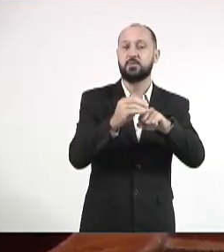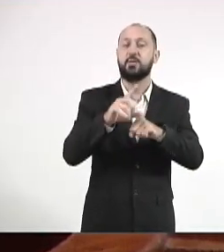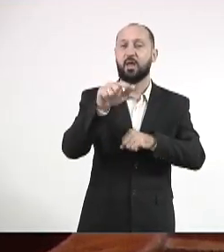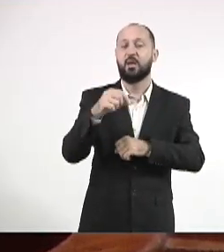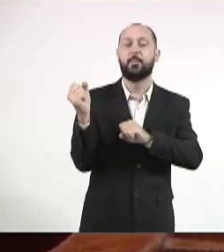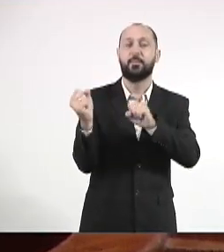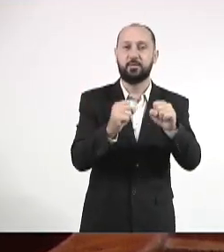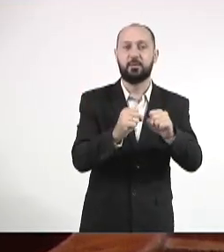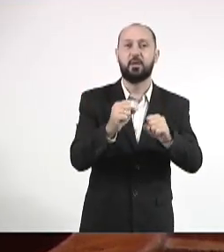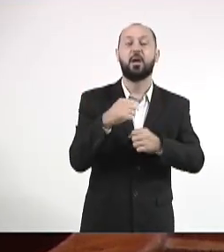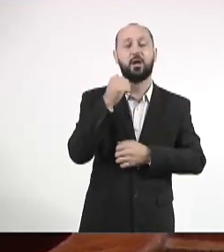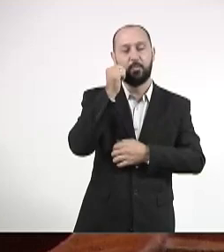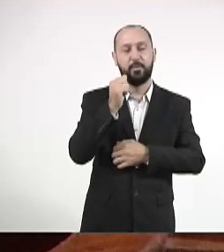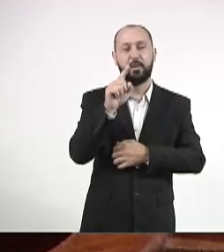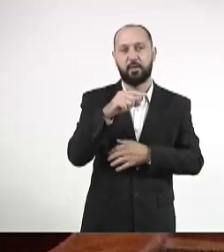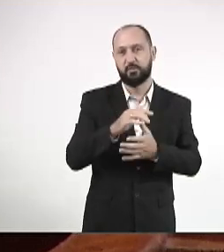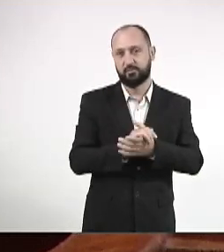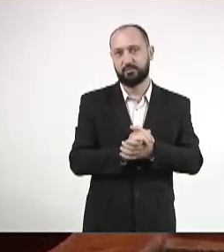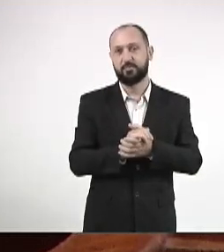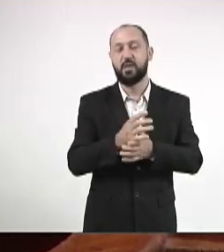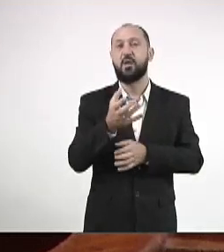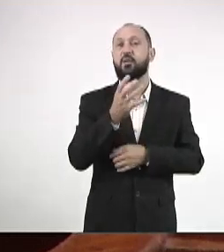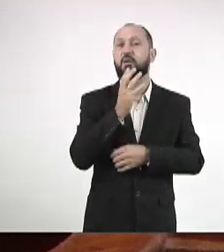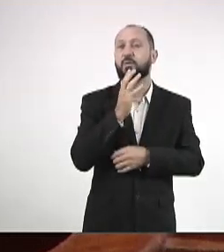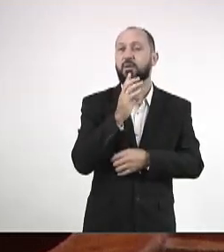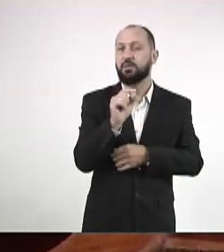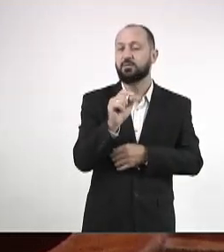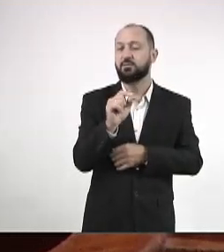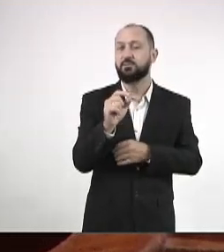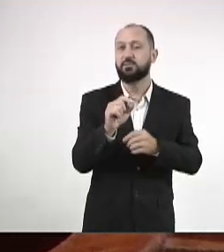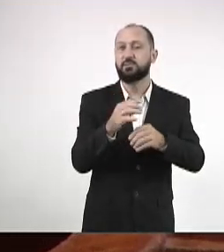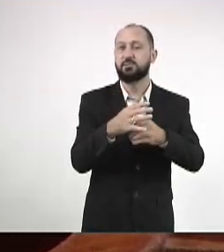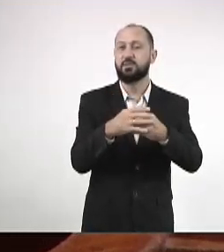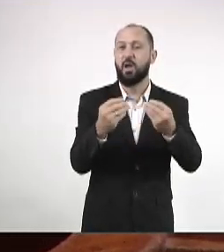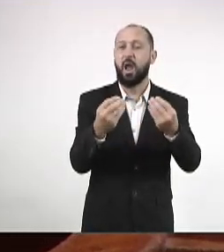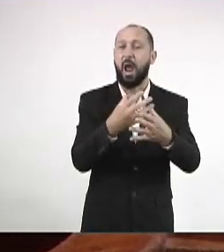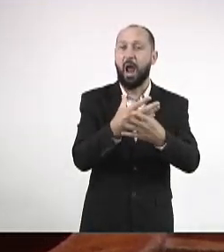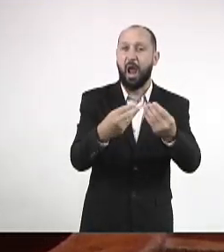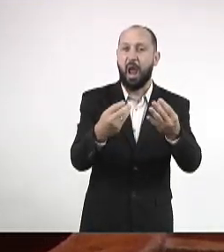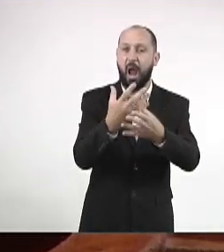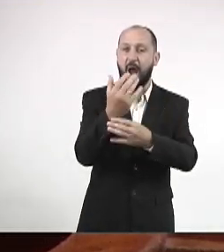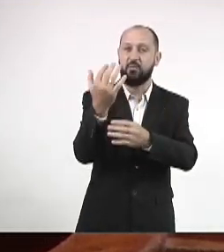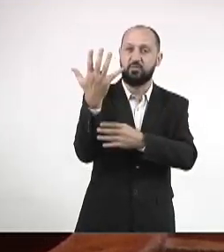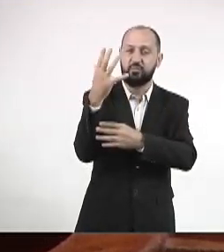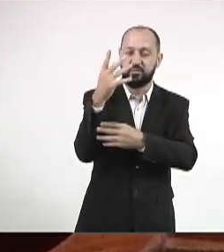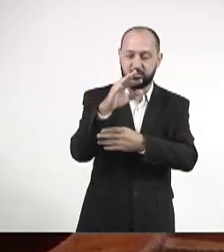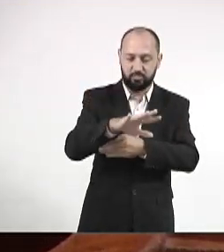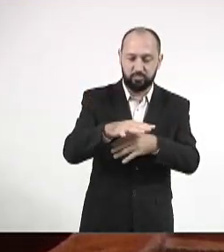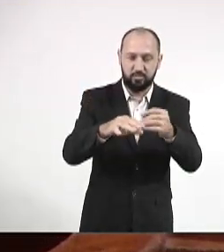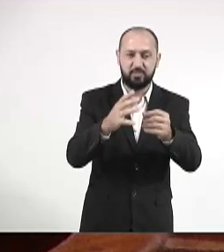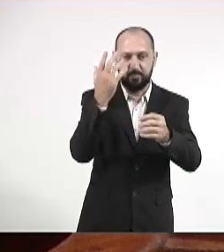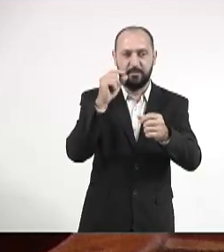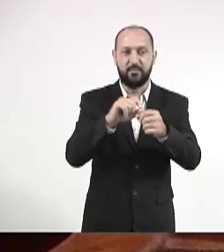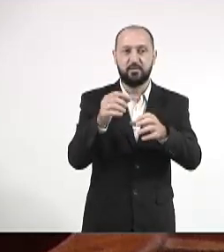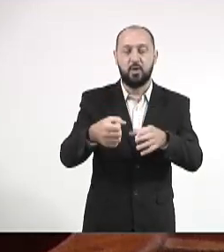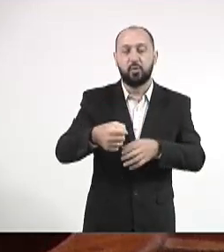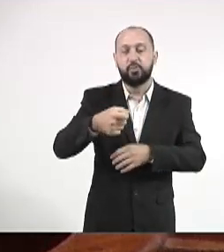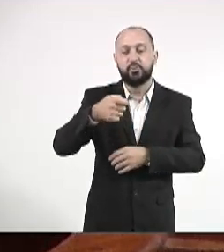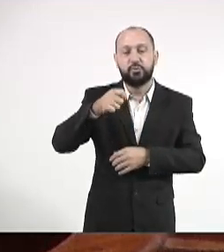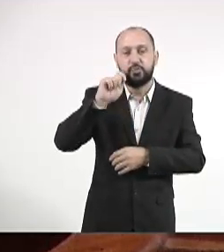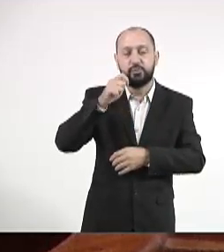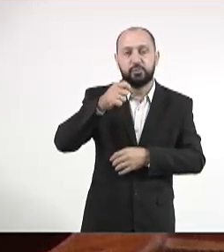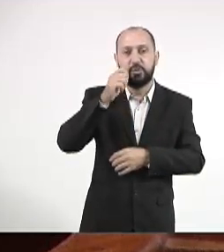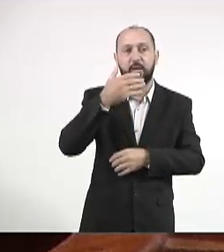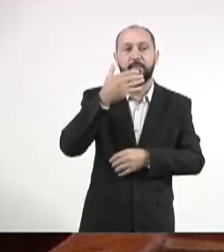período eram mulheres. Mulheres que conheciam as ervas medicinais, que sabiam fazer o chazinho que hoje a gente